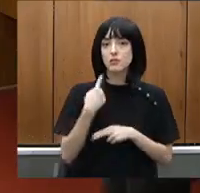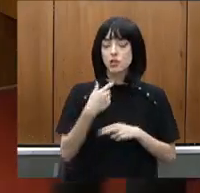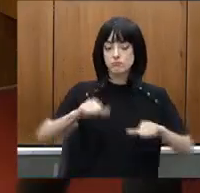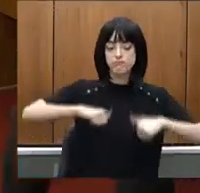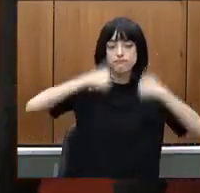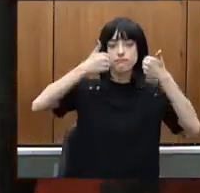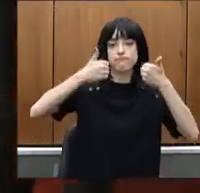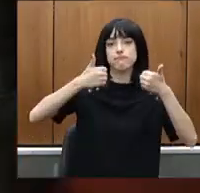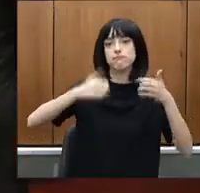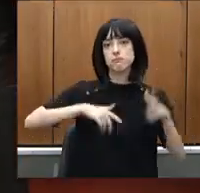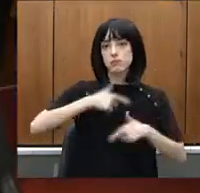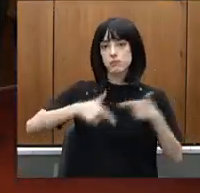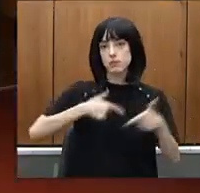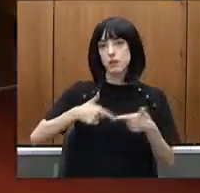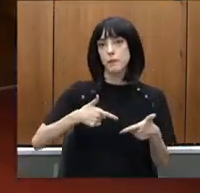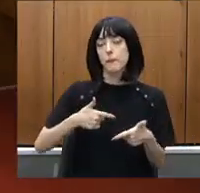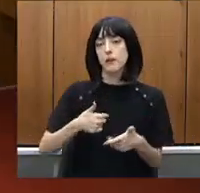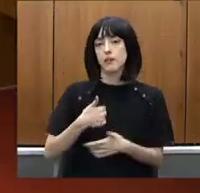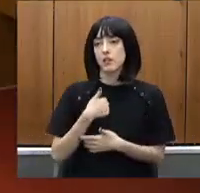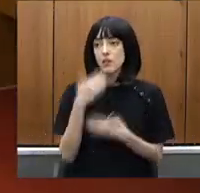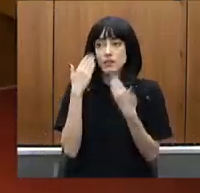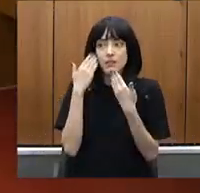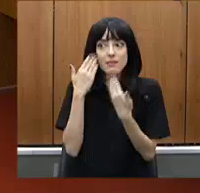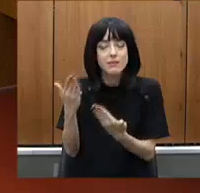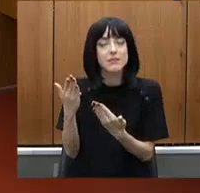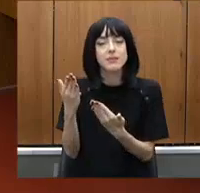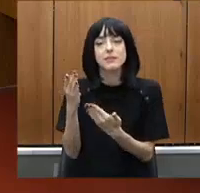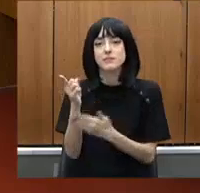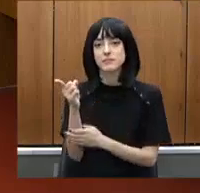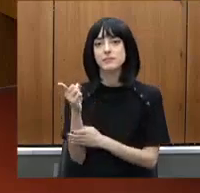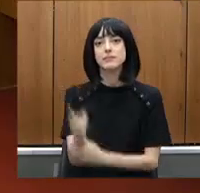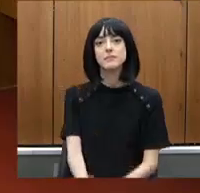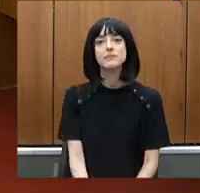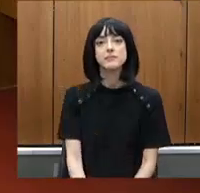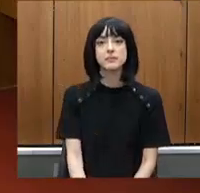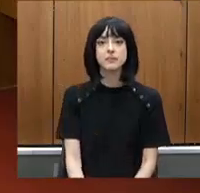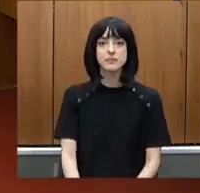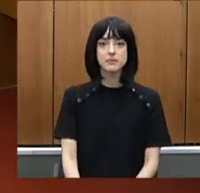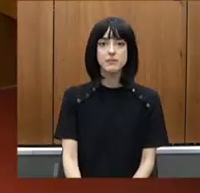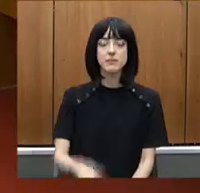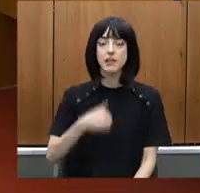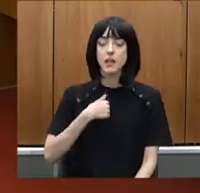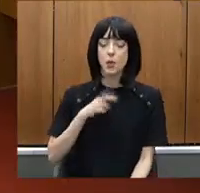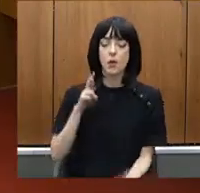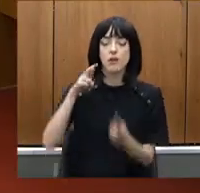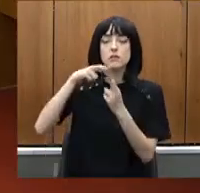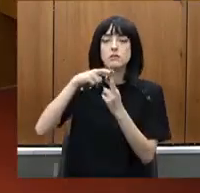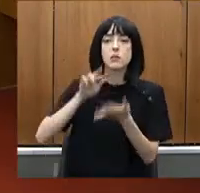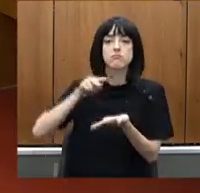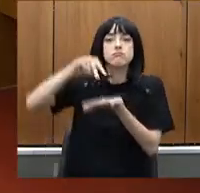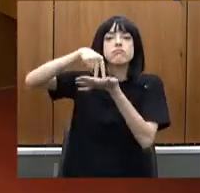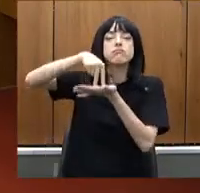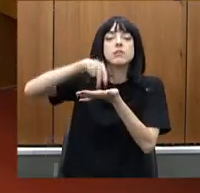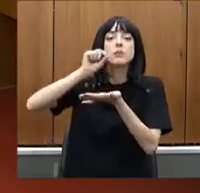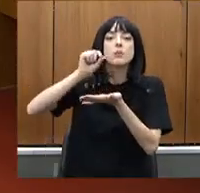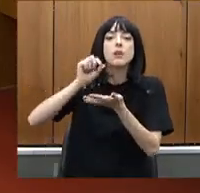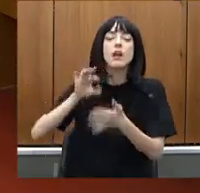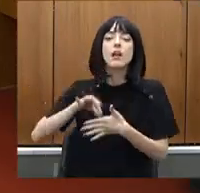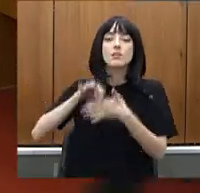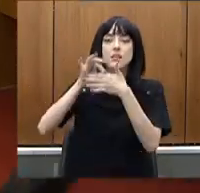gente melhorar no dia após dia eu agradeço o senhor e em nome dos nossos policiais militares eu digo que é De grande valia